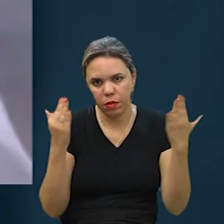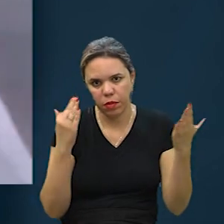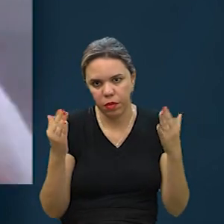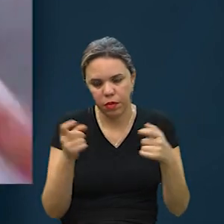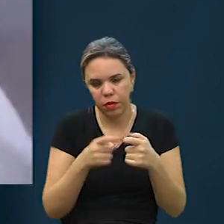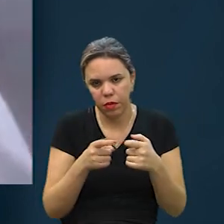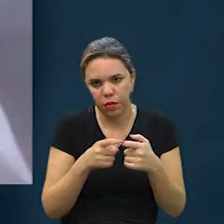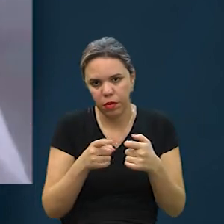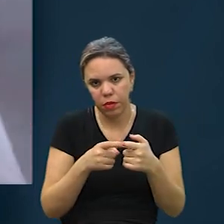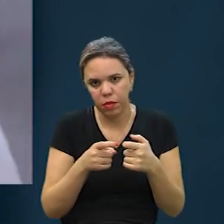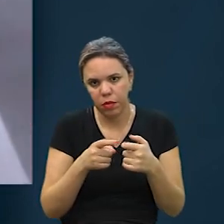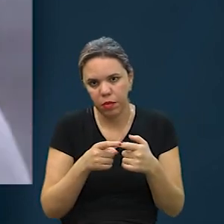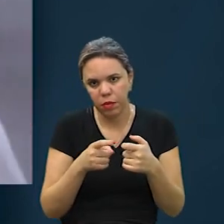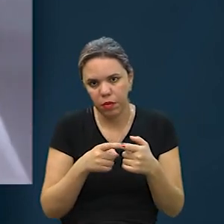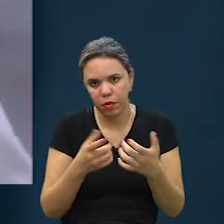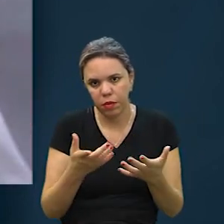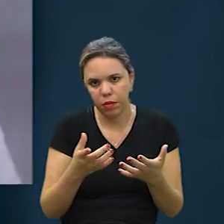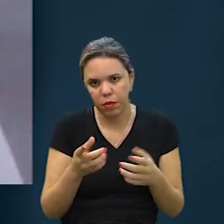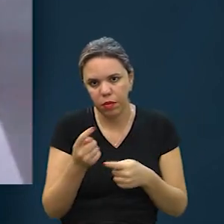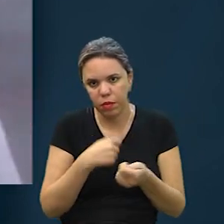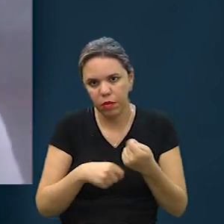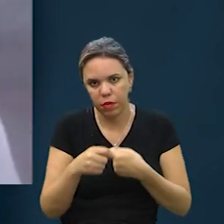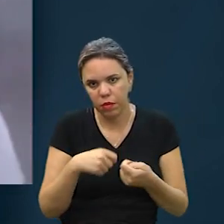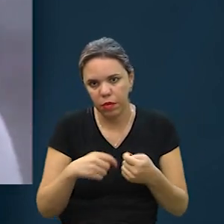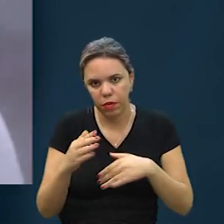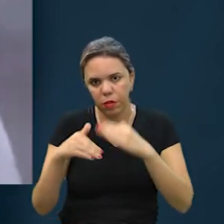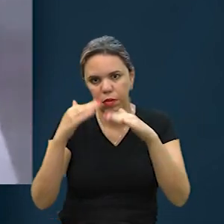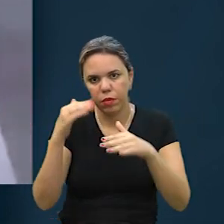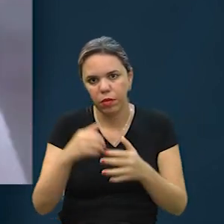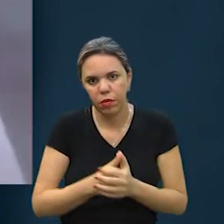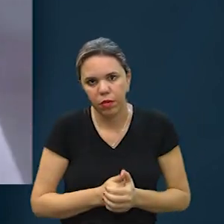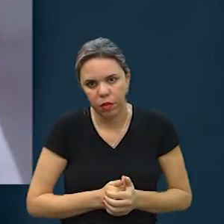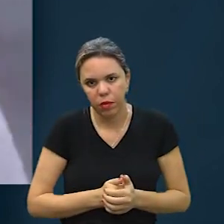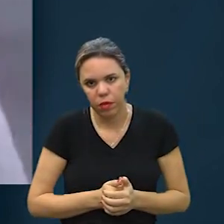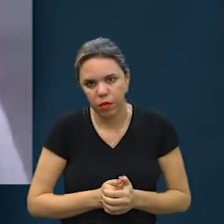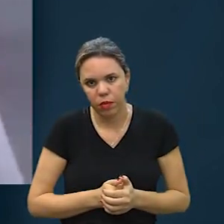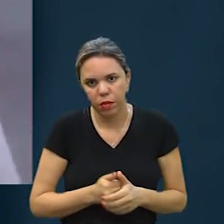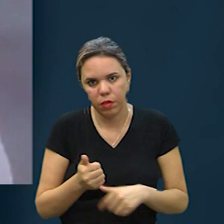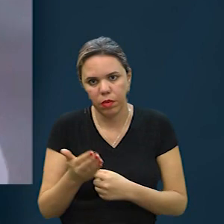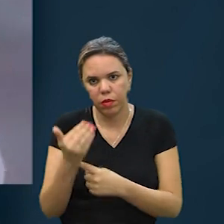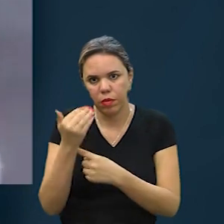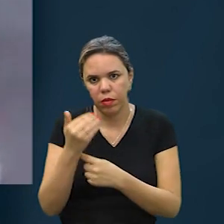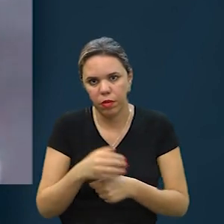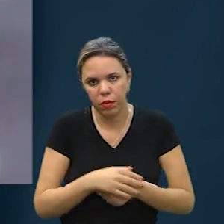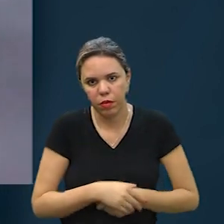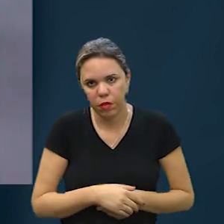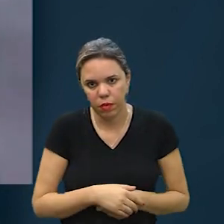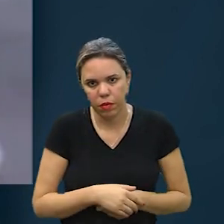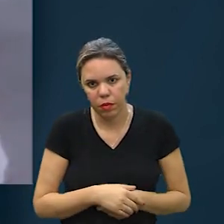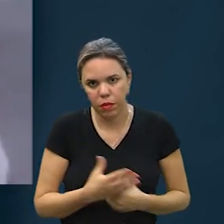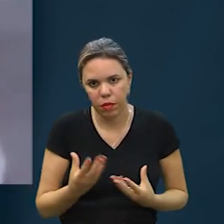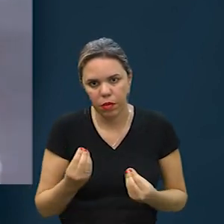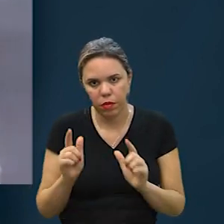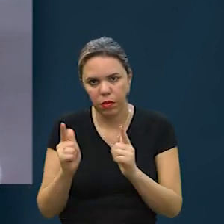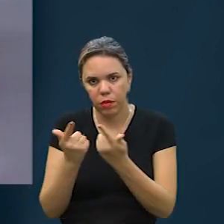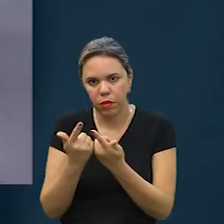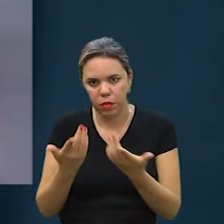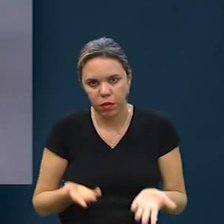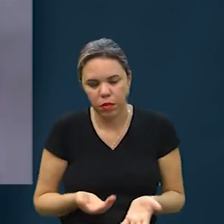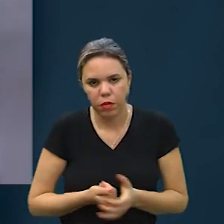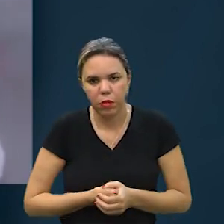psicologia, de medicina, seus pequenos negócios estão evoluindo, inclusive na área de tecnologia, não é? Muitos